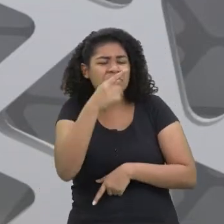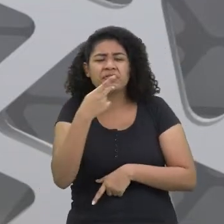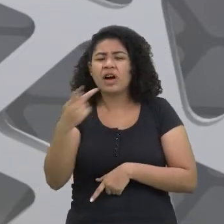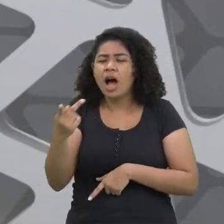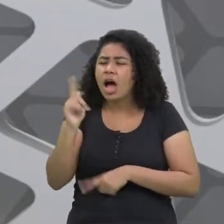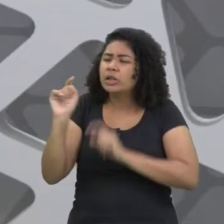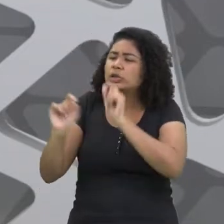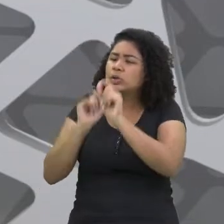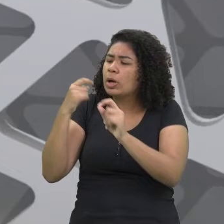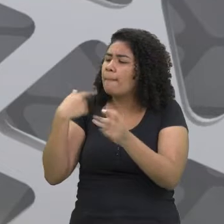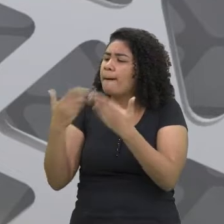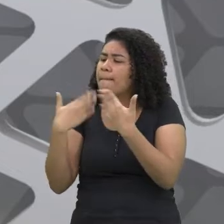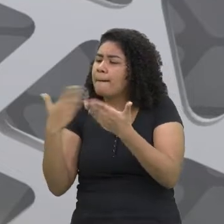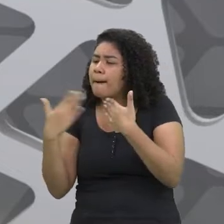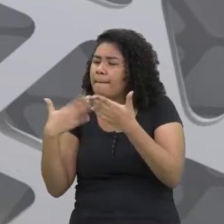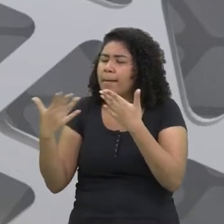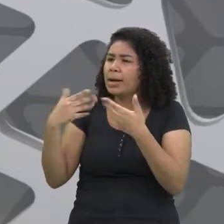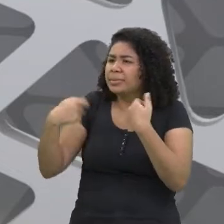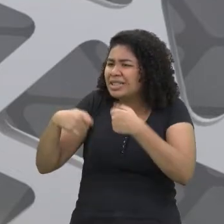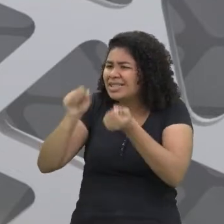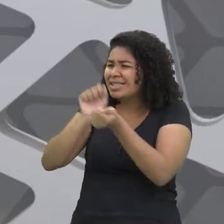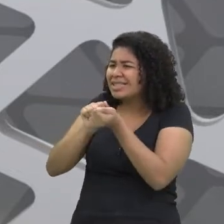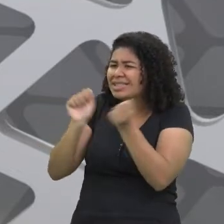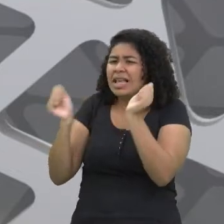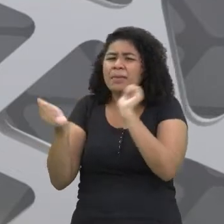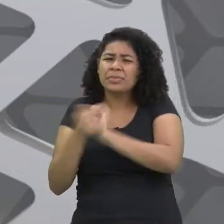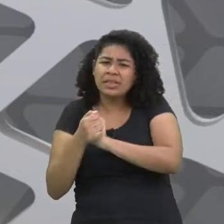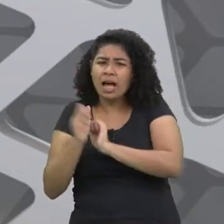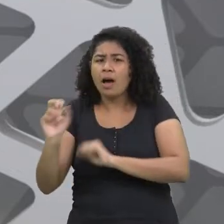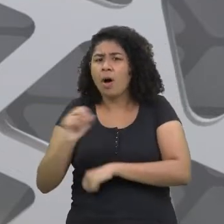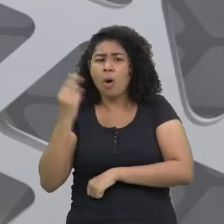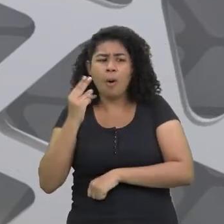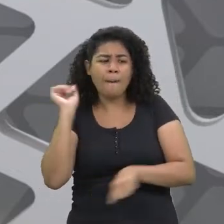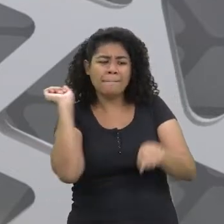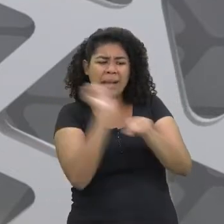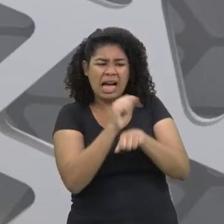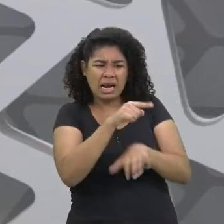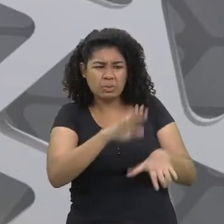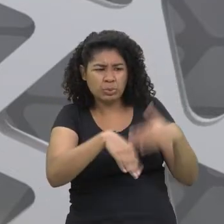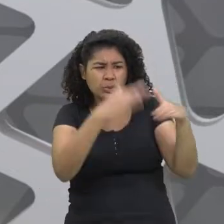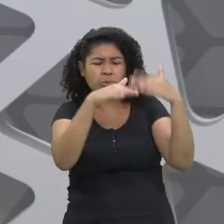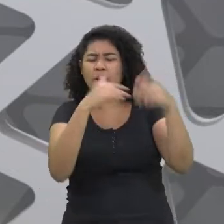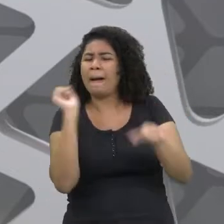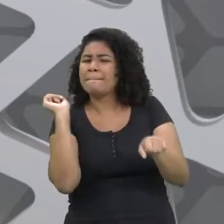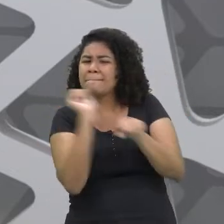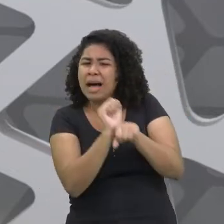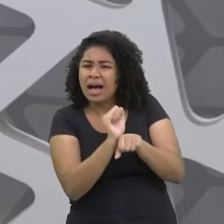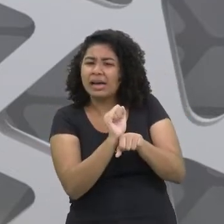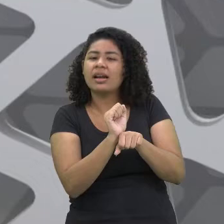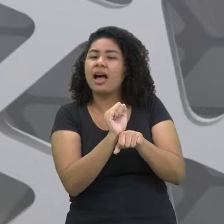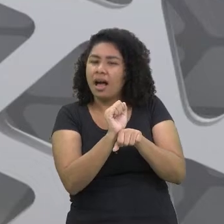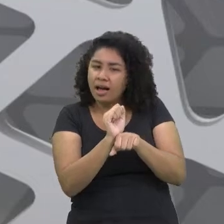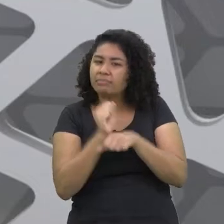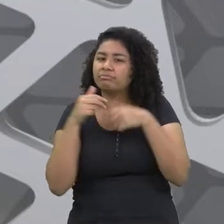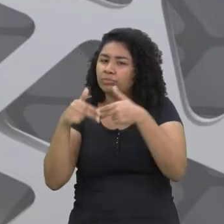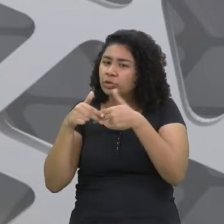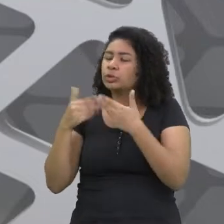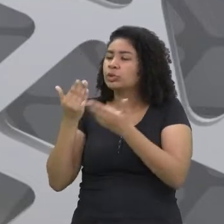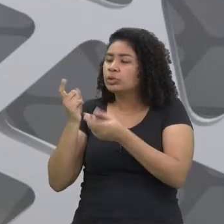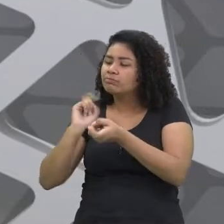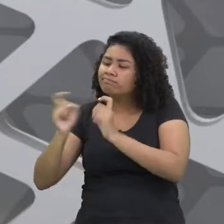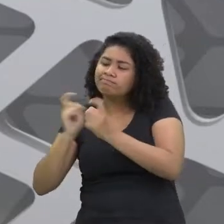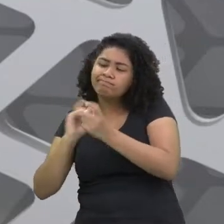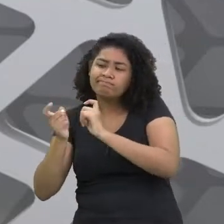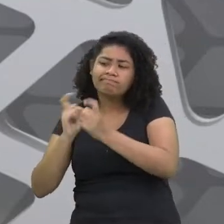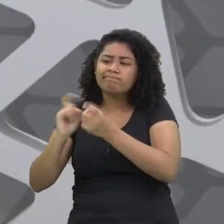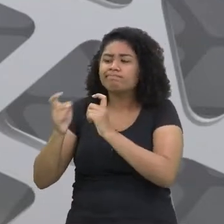começaram a ver modos de tentar parar o desenvolvimento, o alastramento dessa forma de pensamento, promover